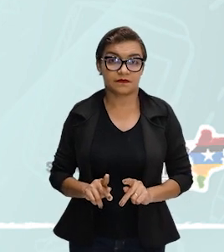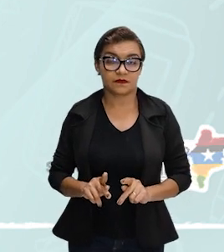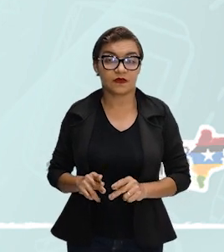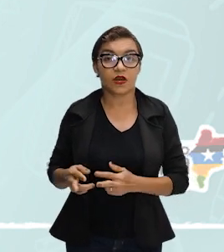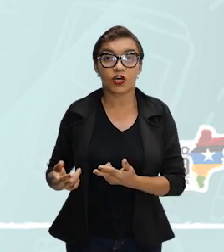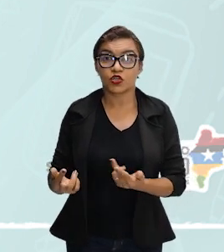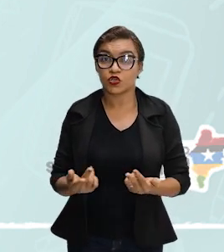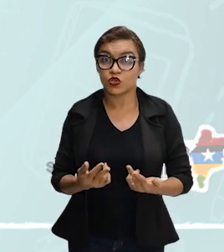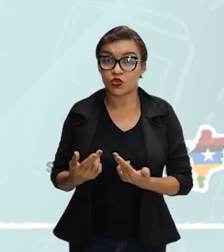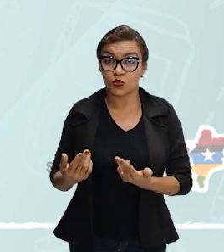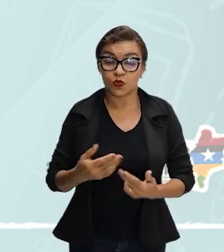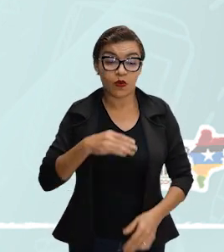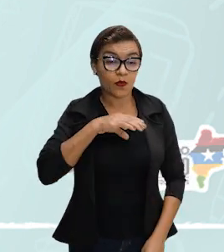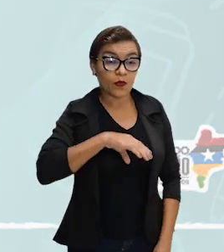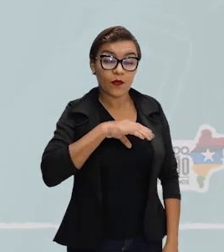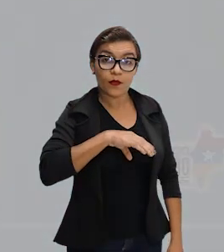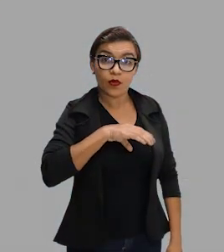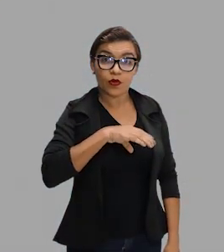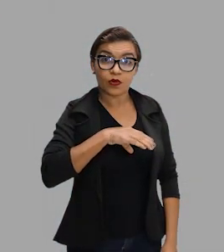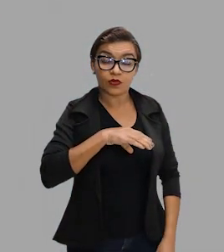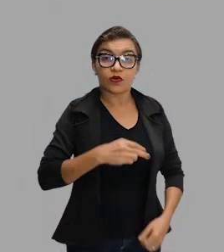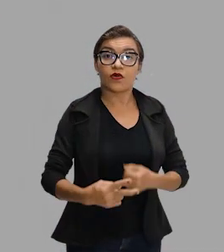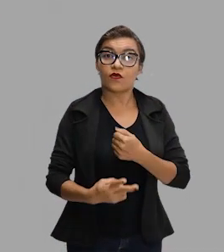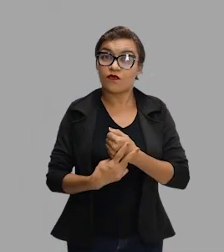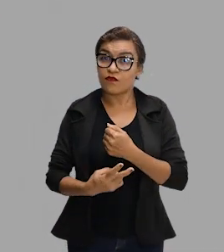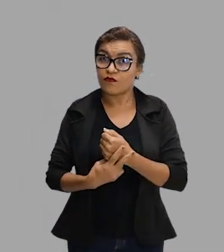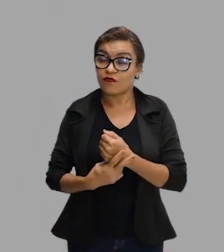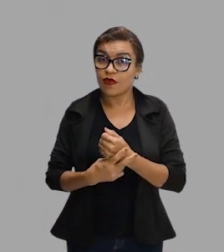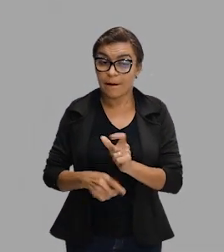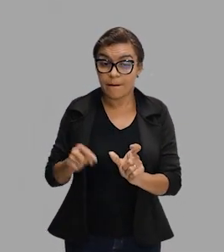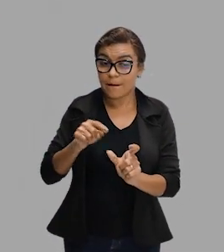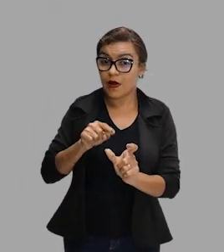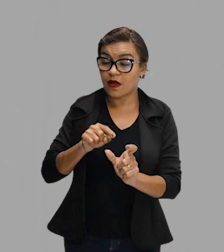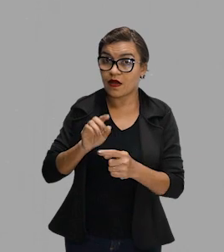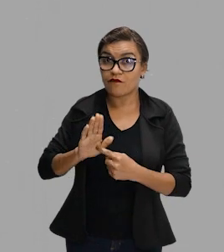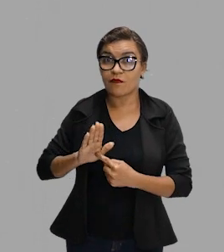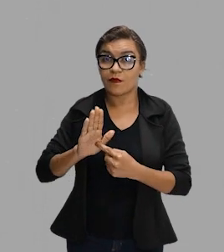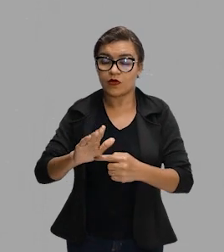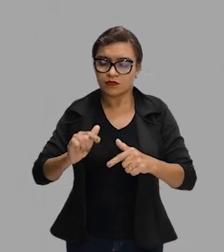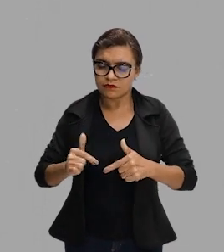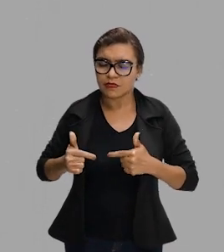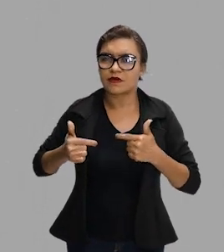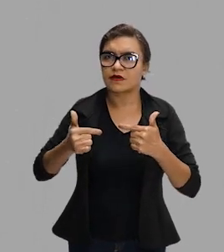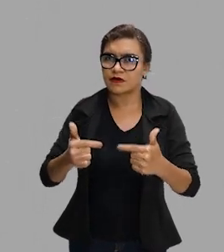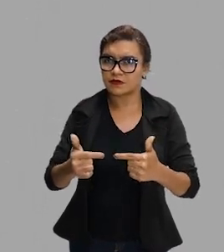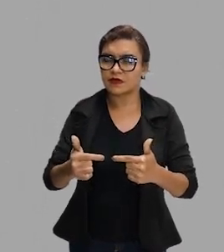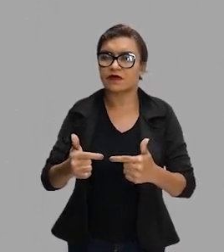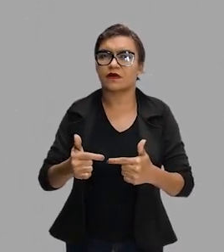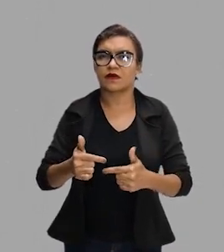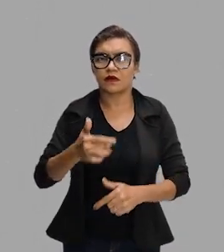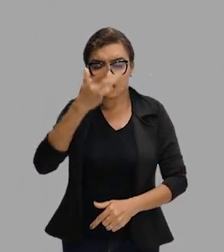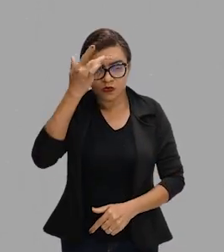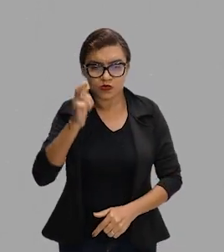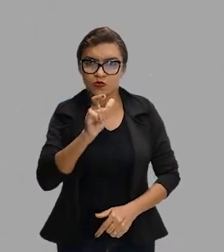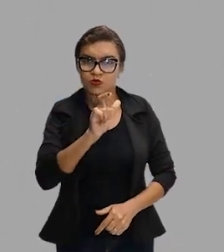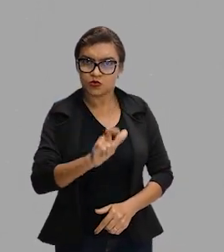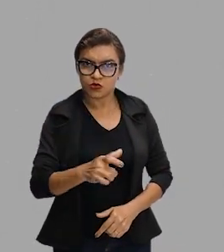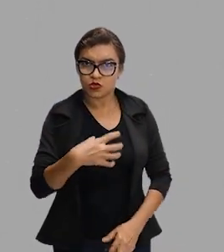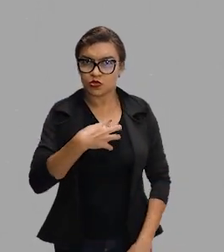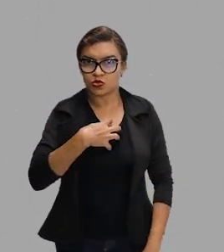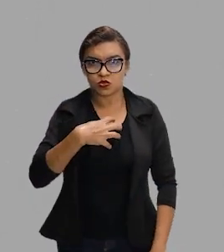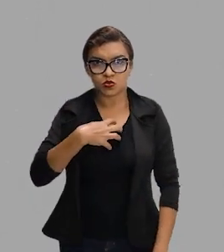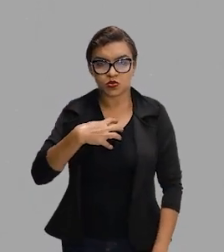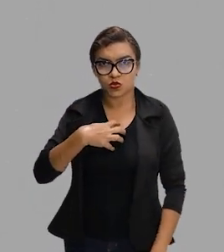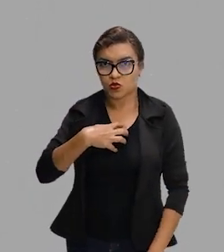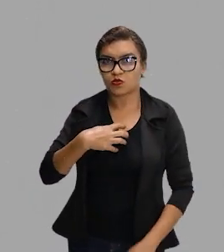jeito da língua portuguesa, os verbos são palavras que expressam ação, ação do sujeito, estado ou fenômeno